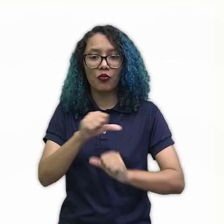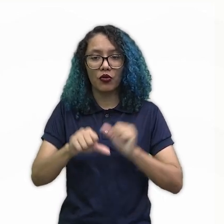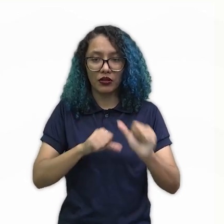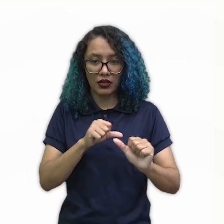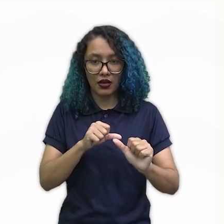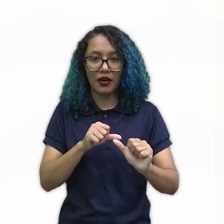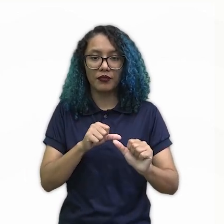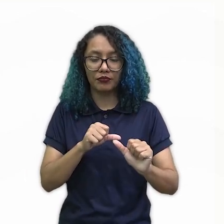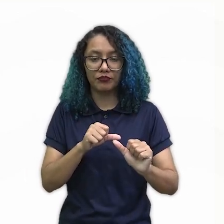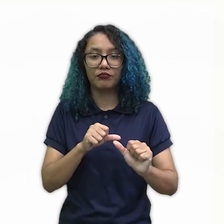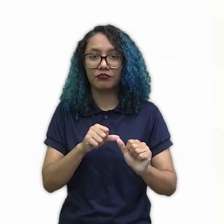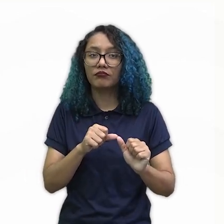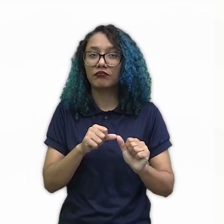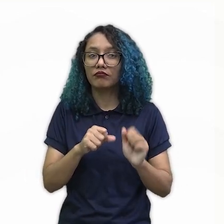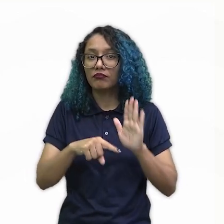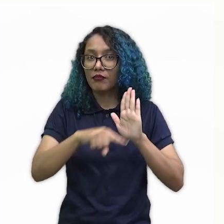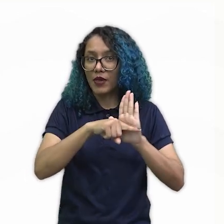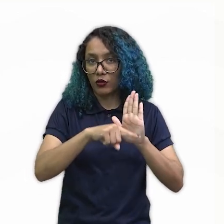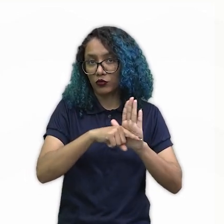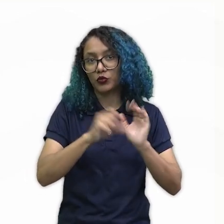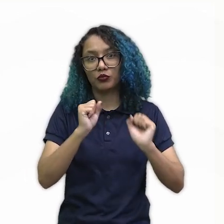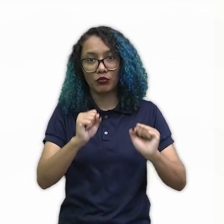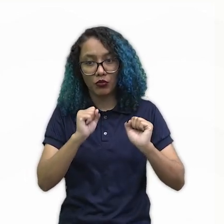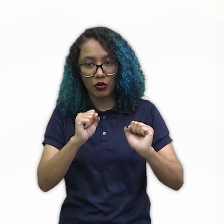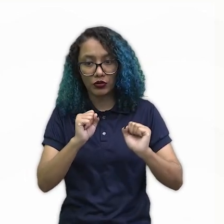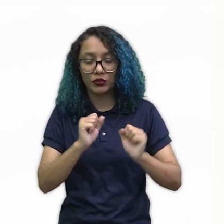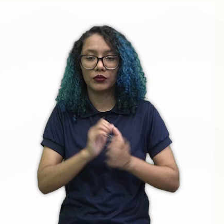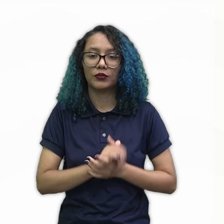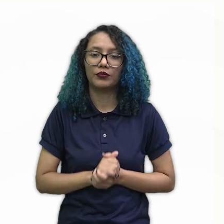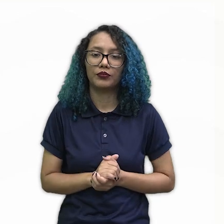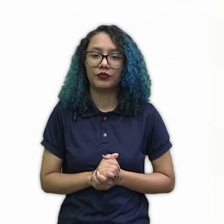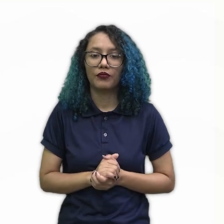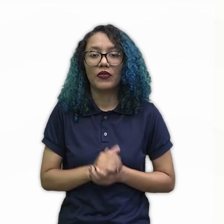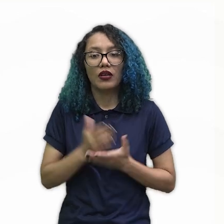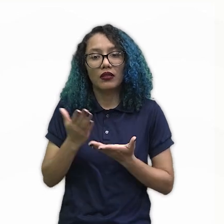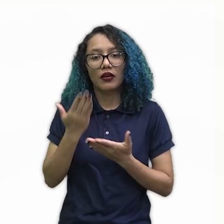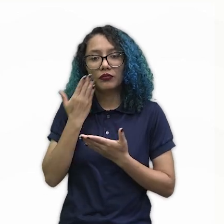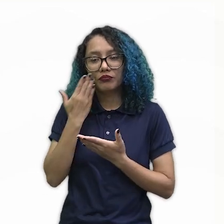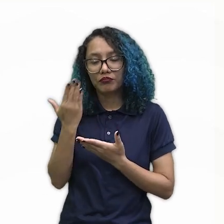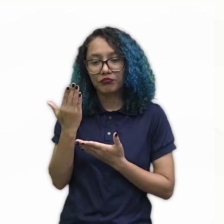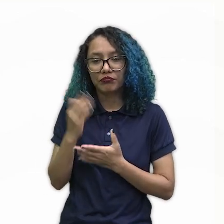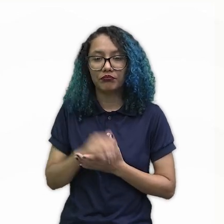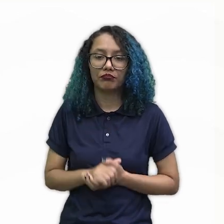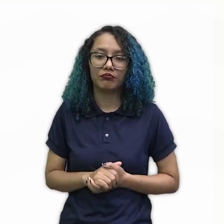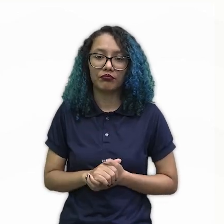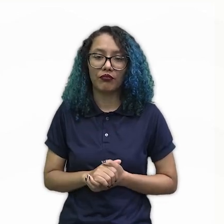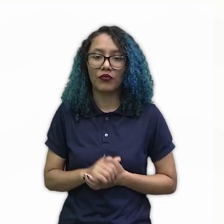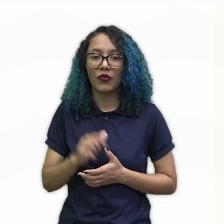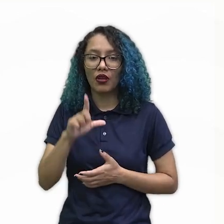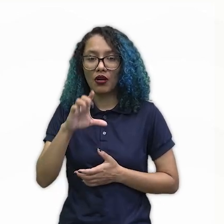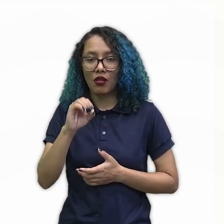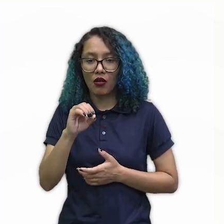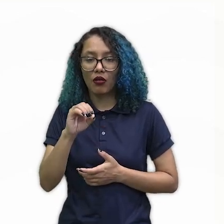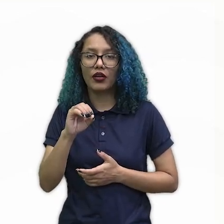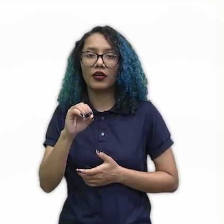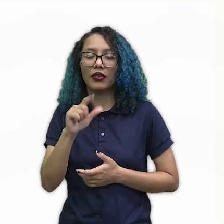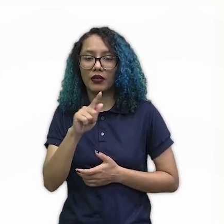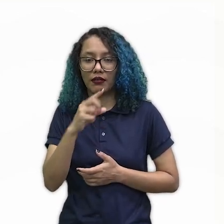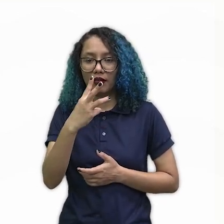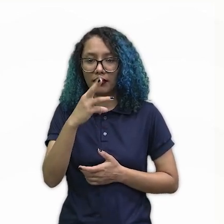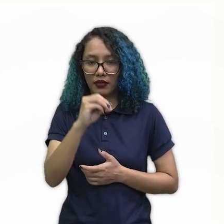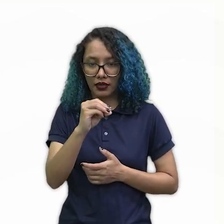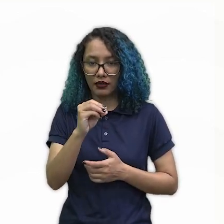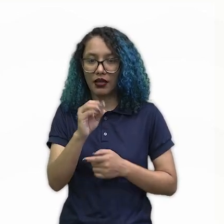que vai aparecer a subtração. Então, aqui vai ficar log de 30 na base